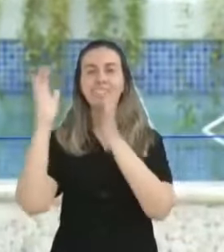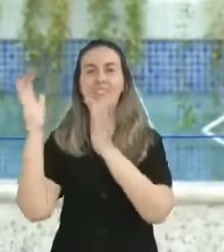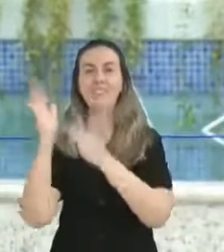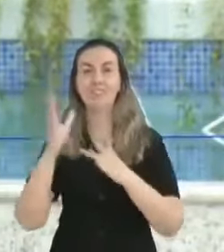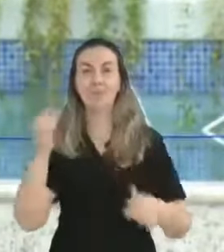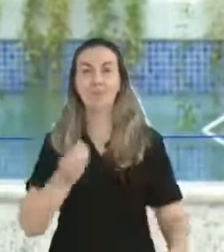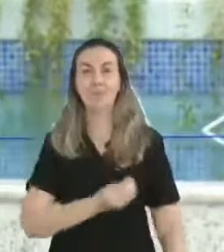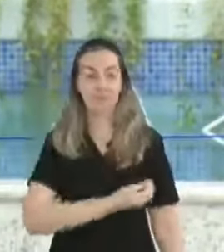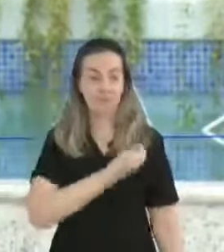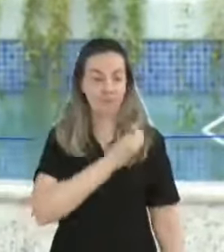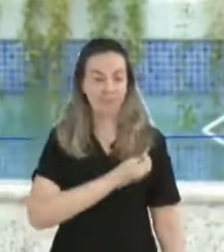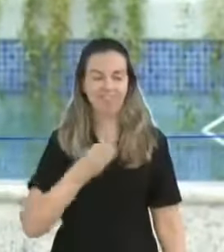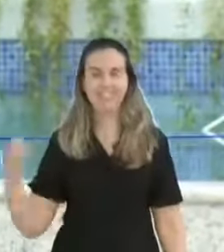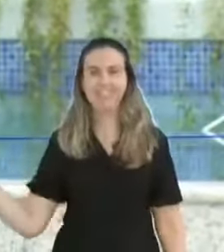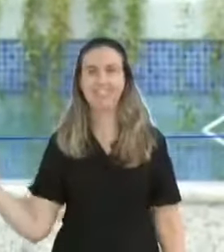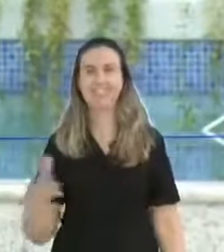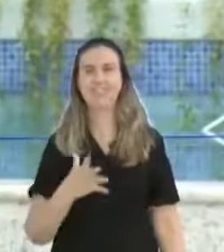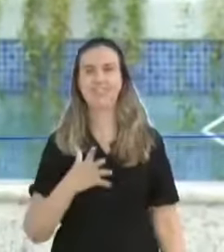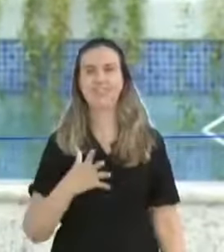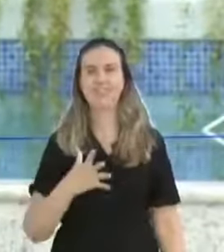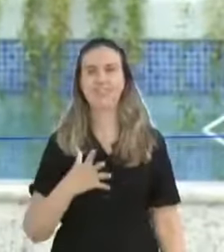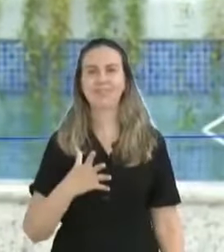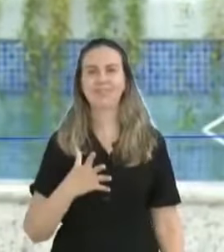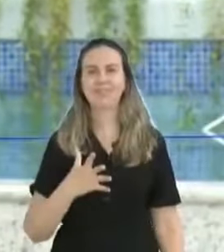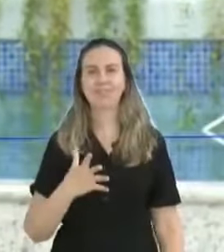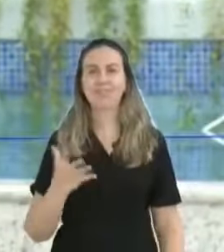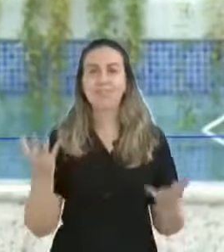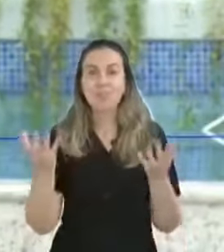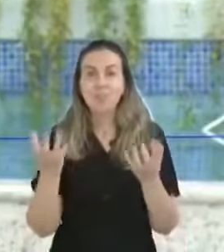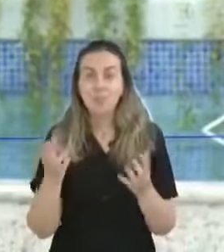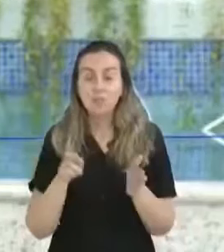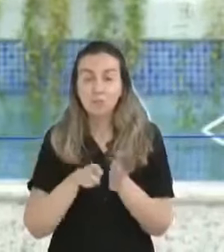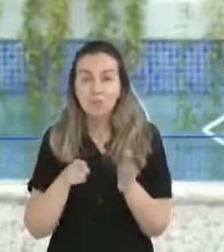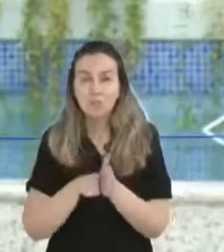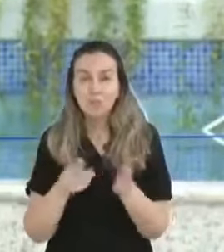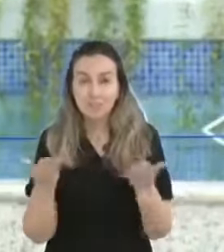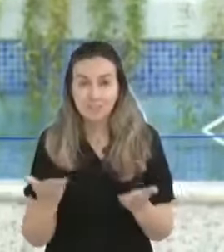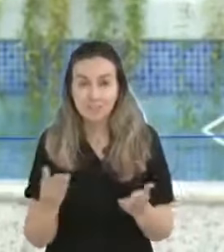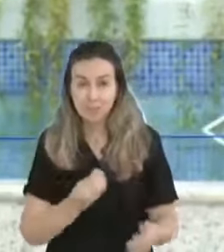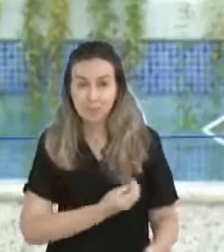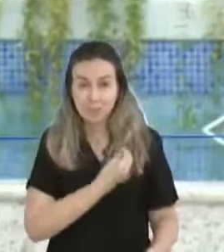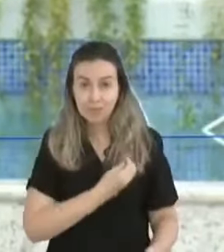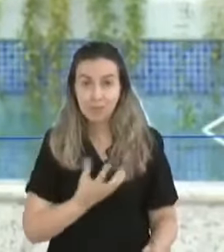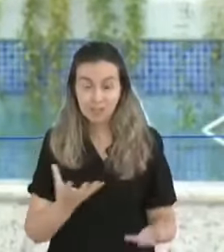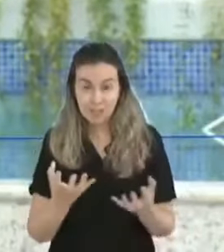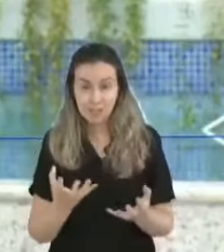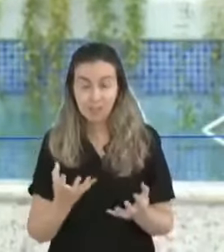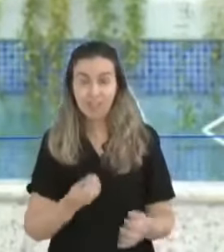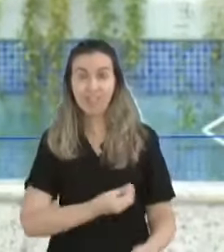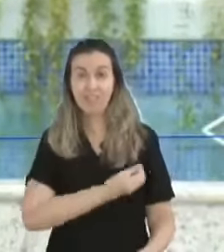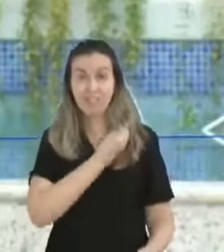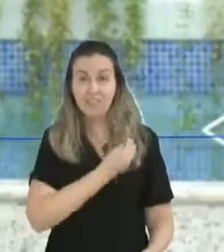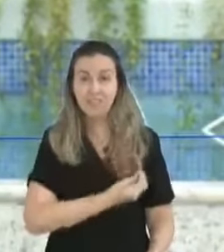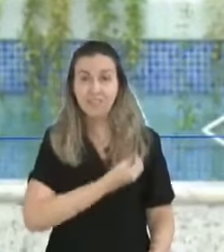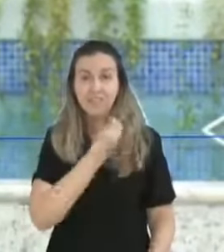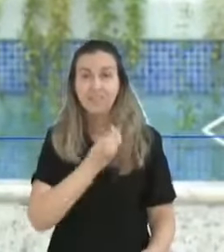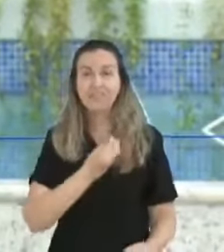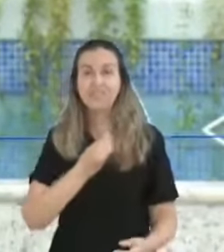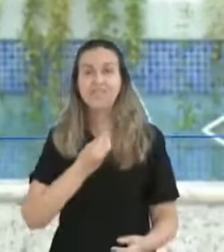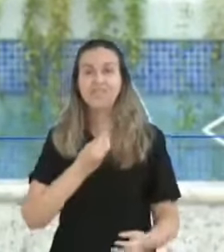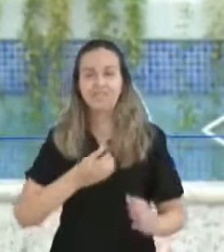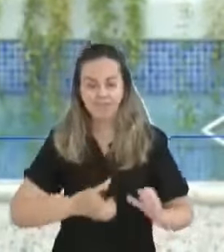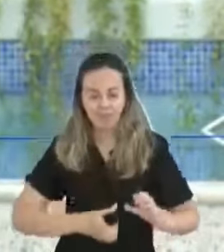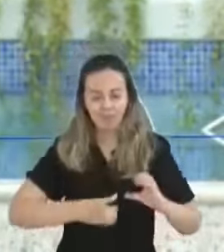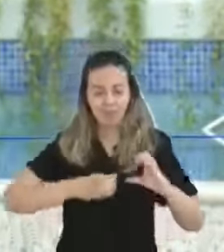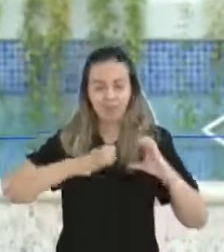e viverá. E eu tenho certeza que muitos querem viver, todos querem viver. Convertei-vos ao